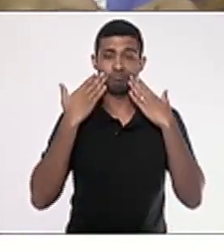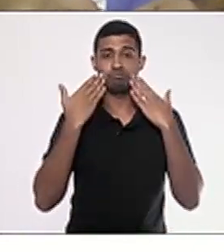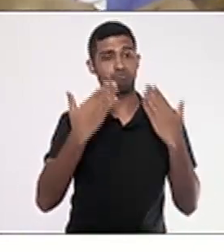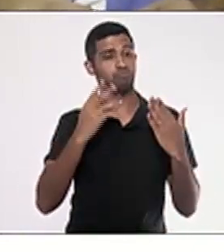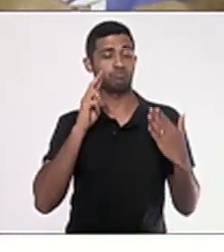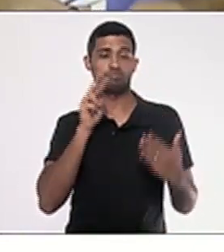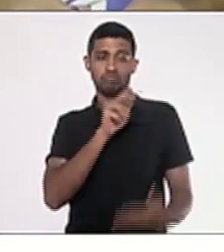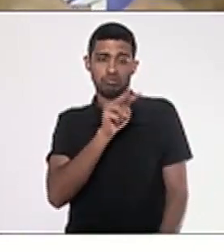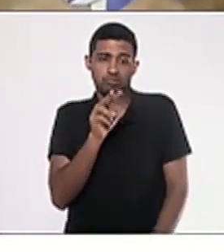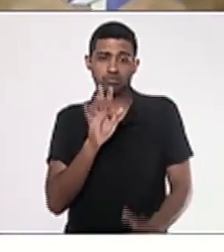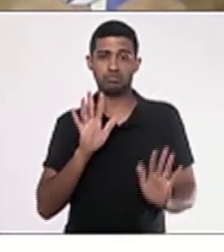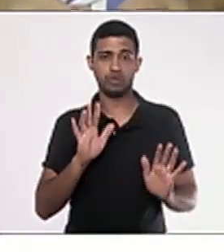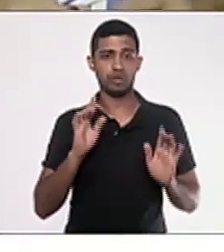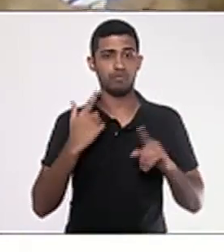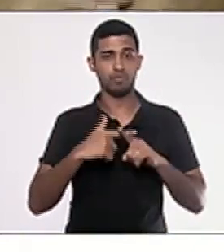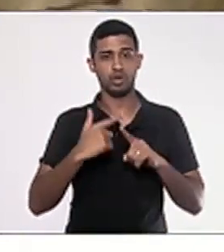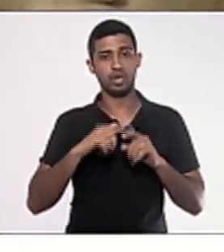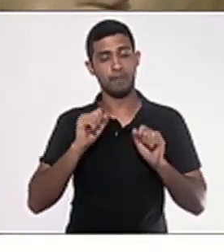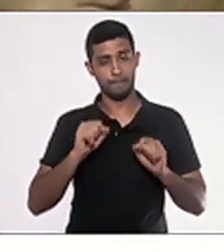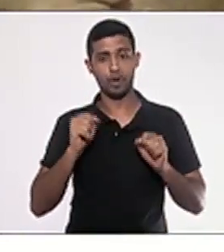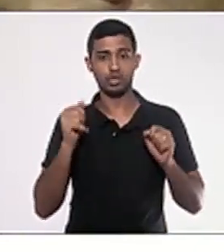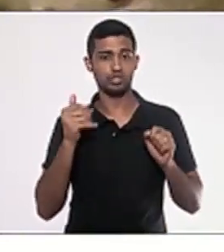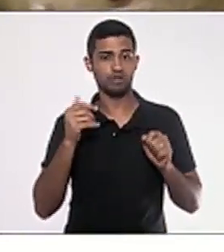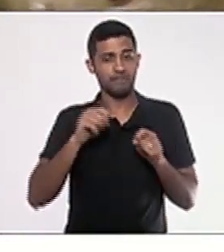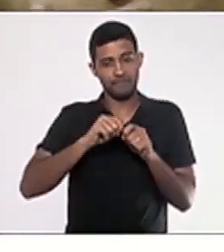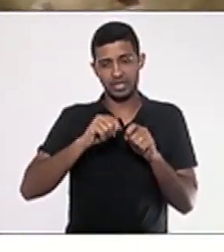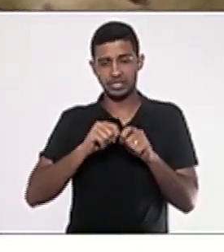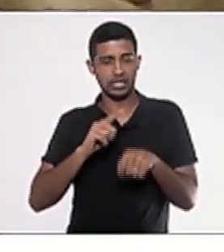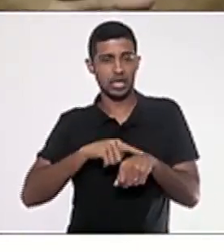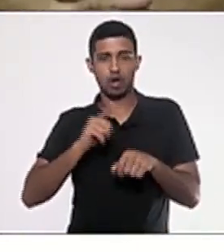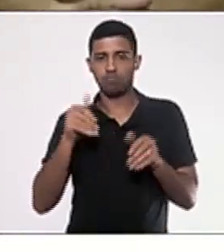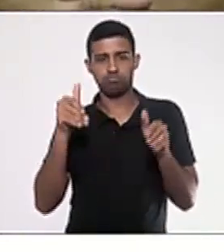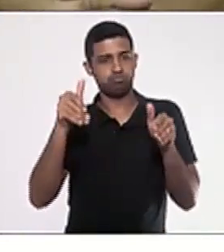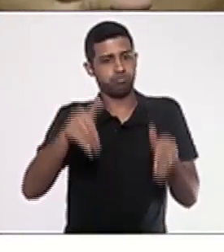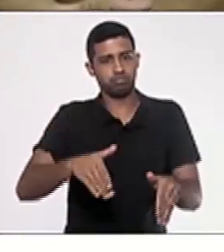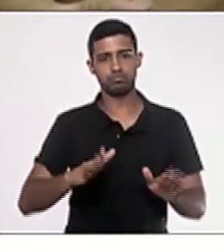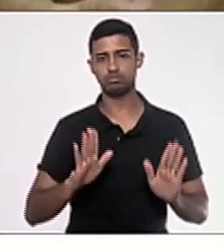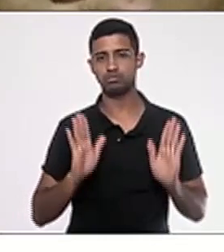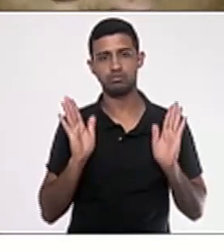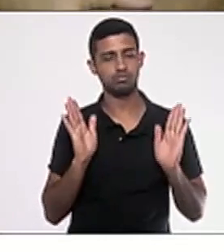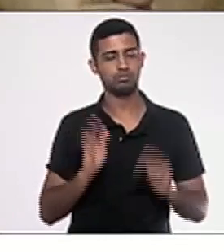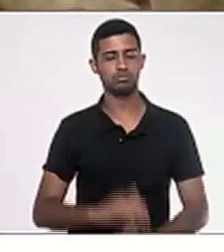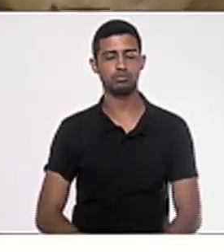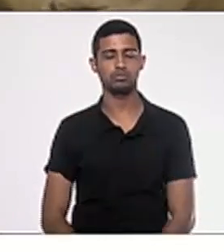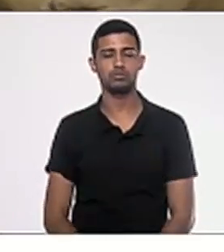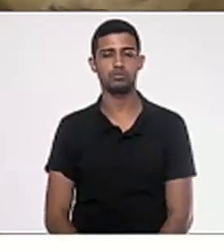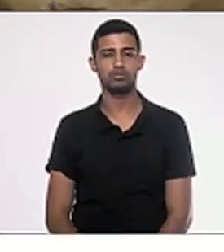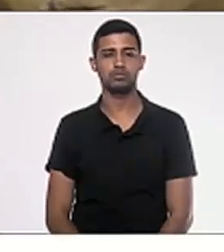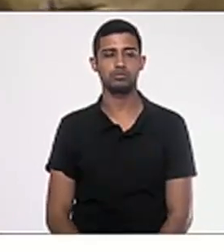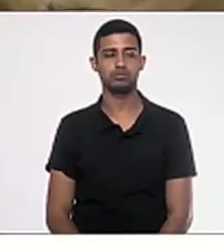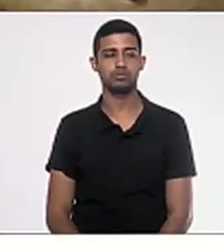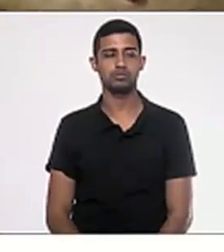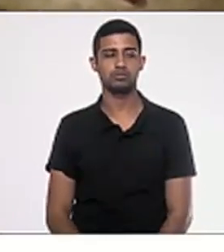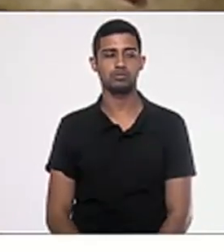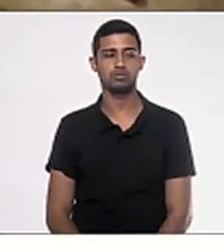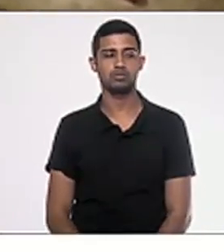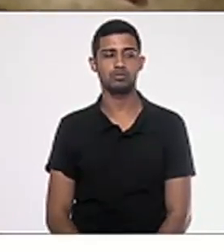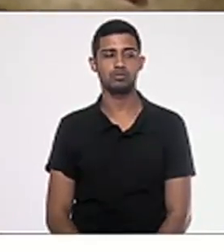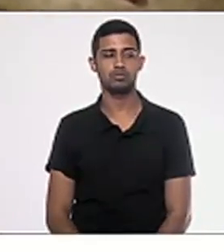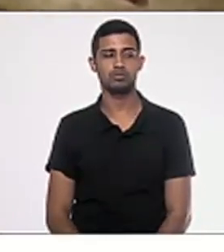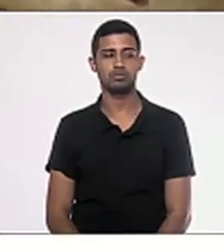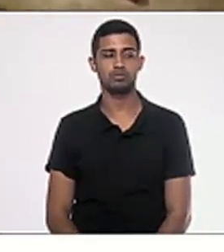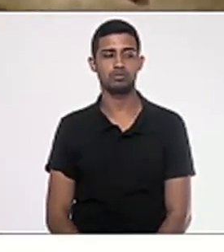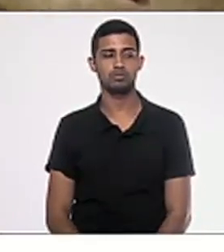no momento que o leiturista chega, né? Eu não tenho uma